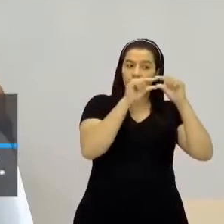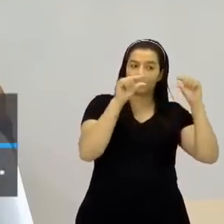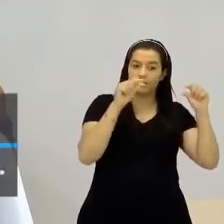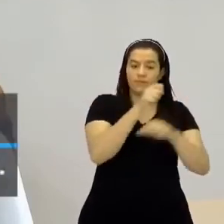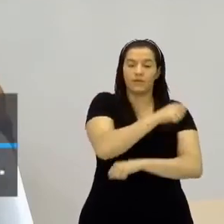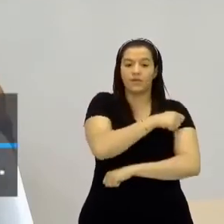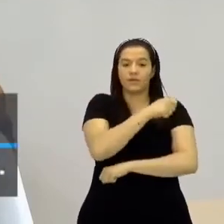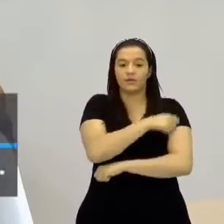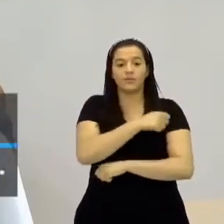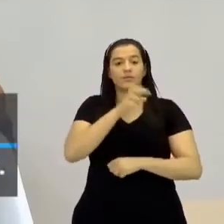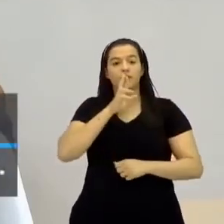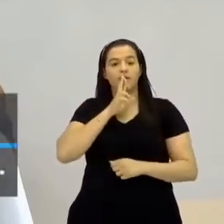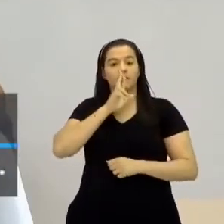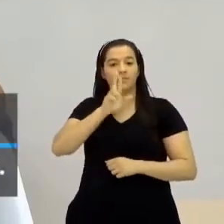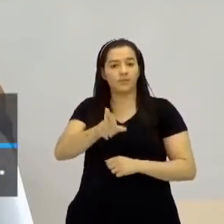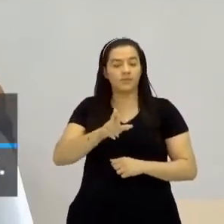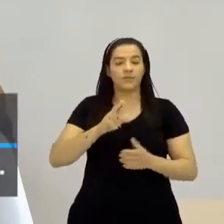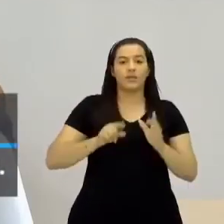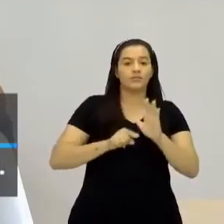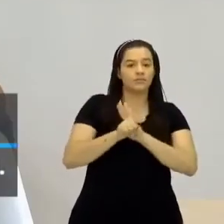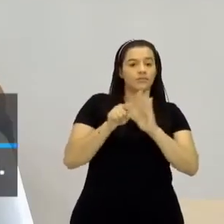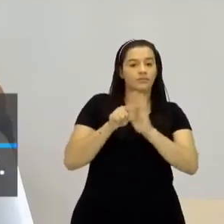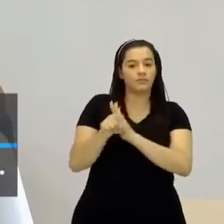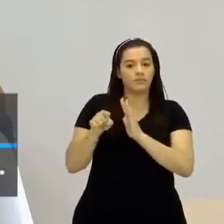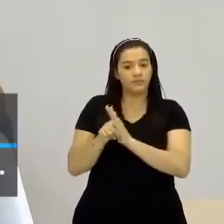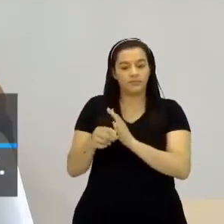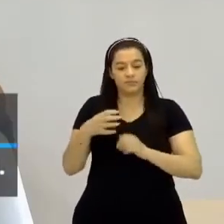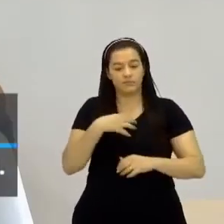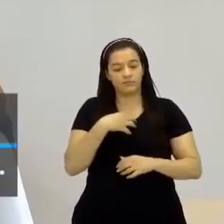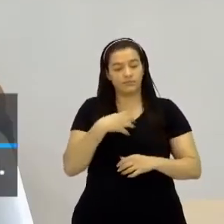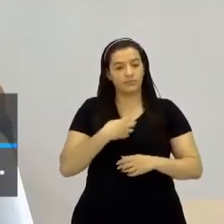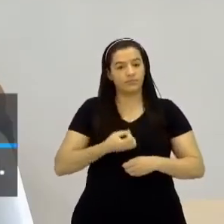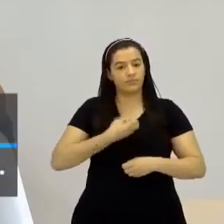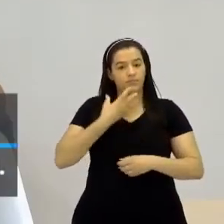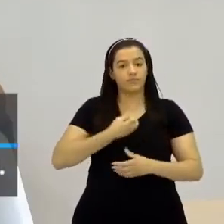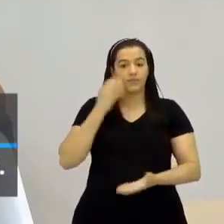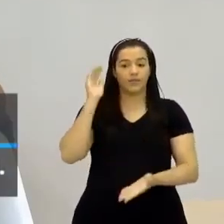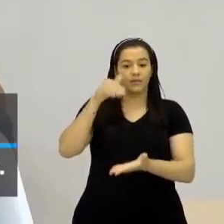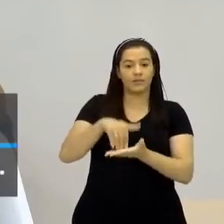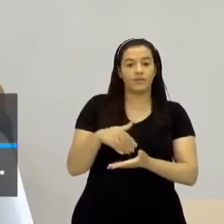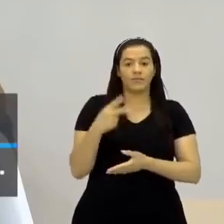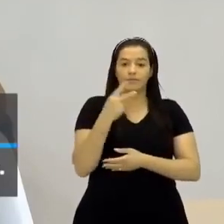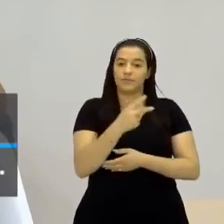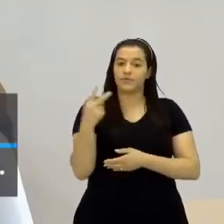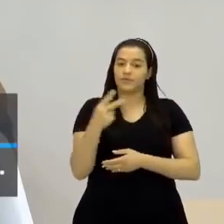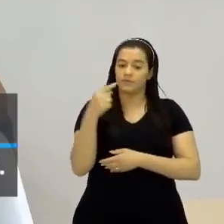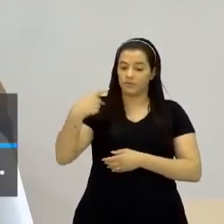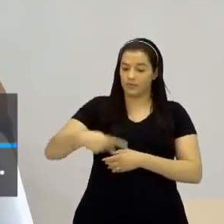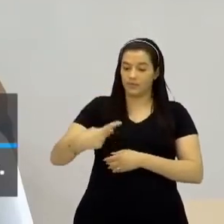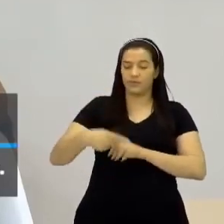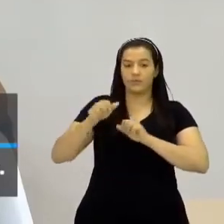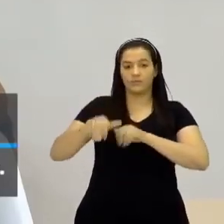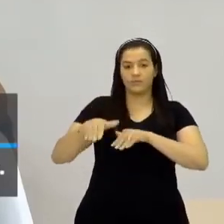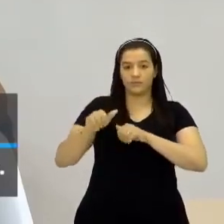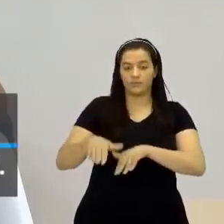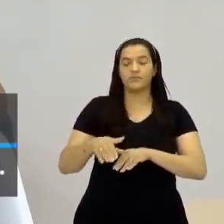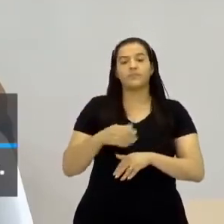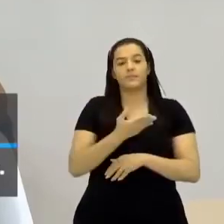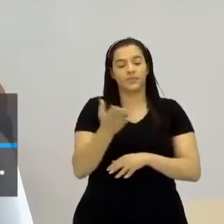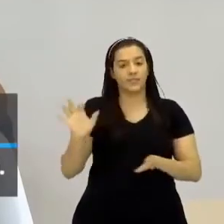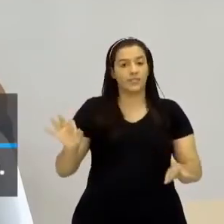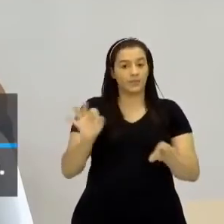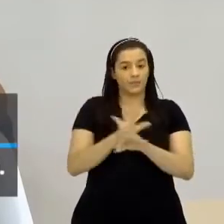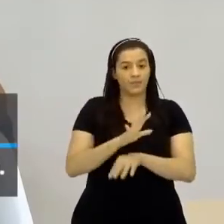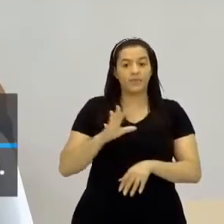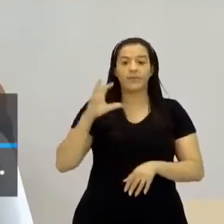e responder o questionário socioemocional. Vocês têm até o dia 22 deste mês para concluir, tá certo? É